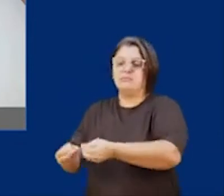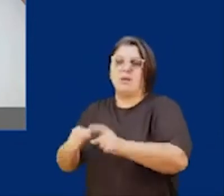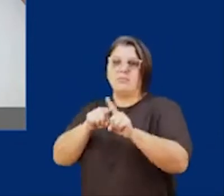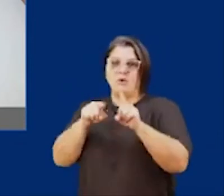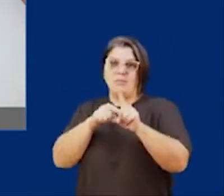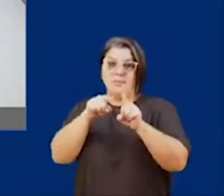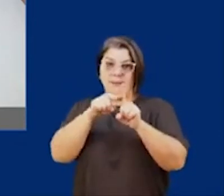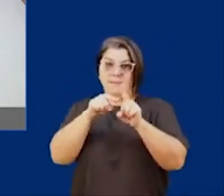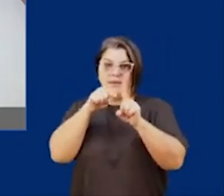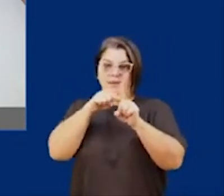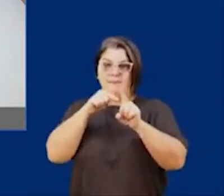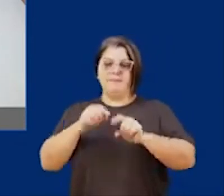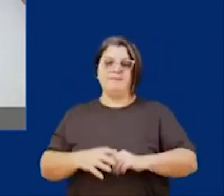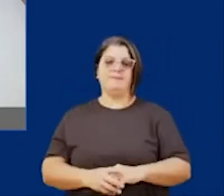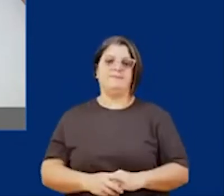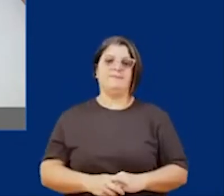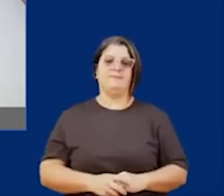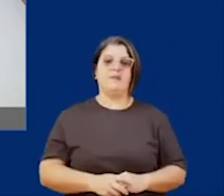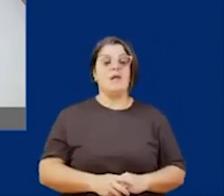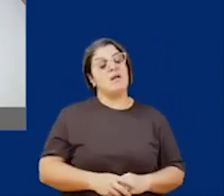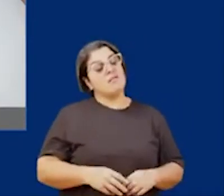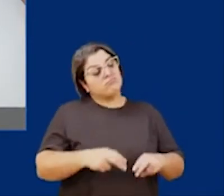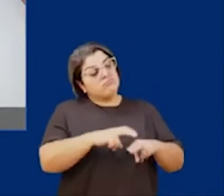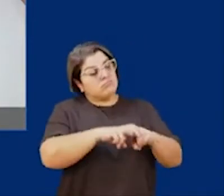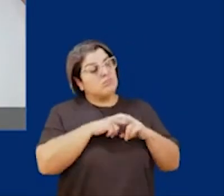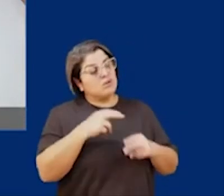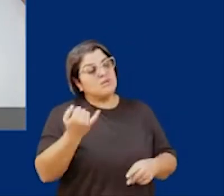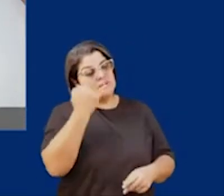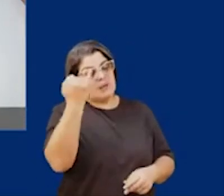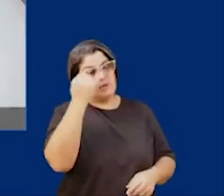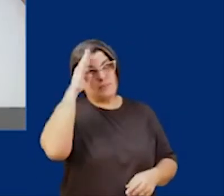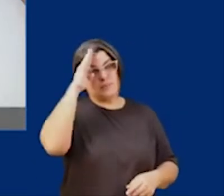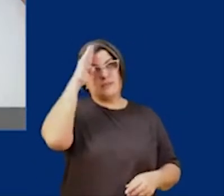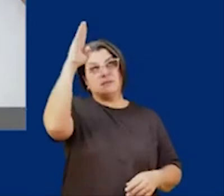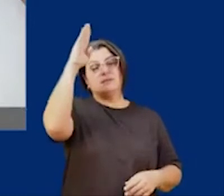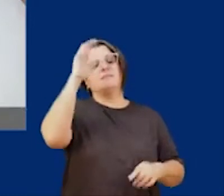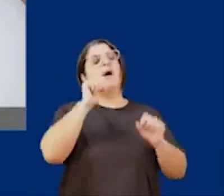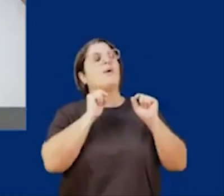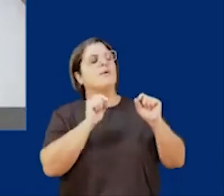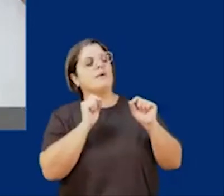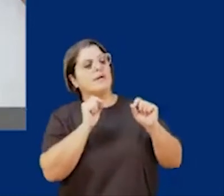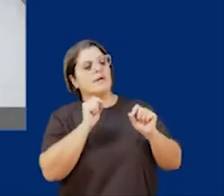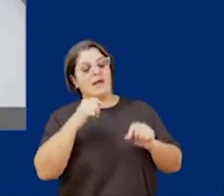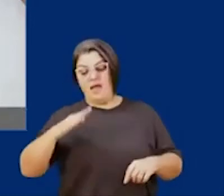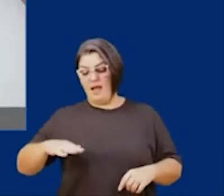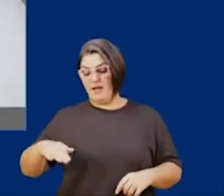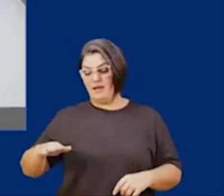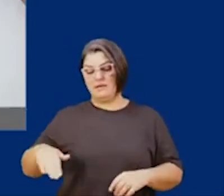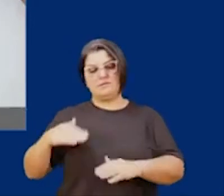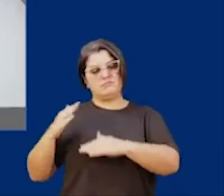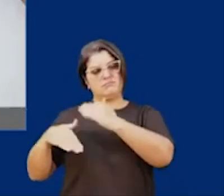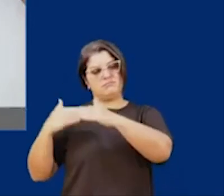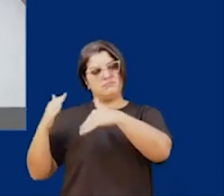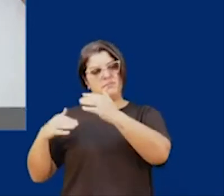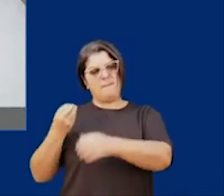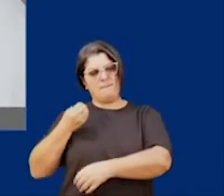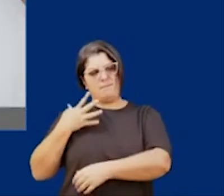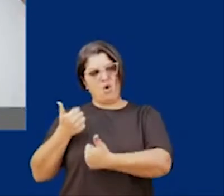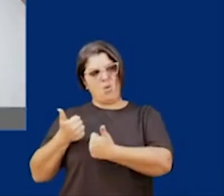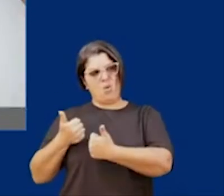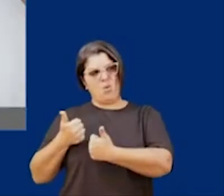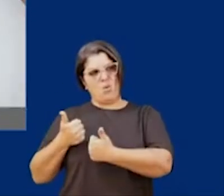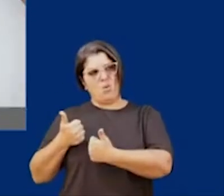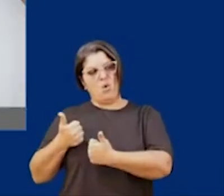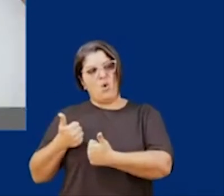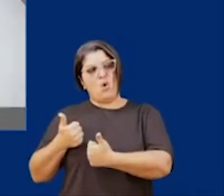né? Por isso que é tão importante ver como que a criança, o principal termômetro, a criança está crescendo e desenvolvendo bem, ela está tendo, o